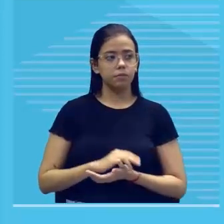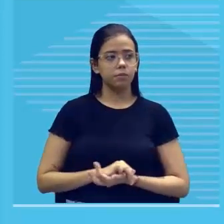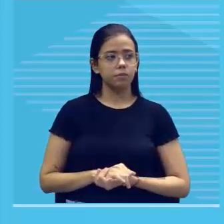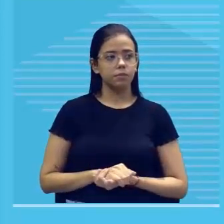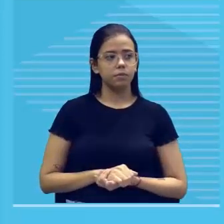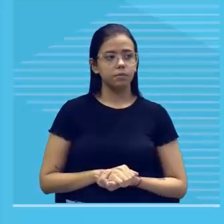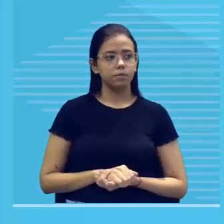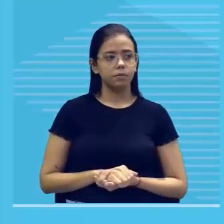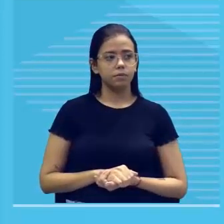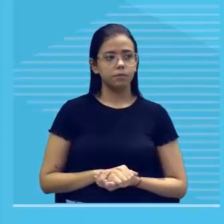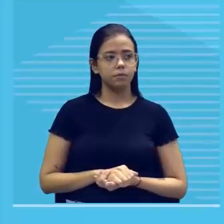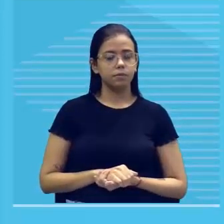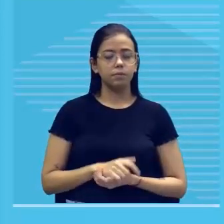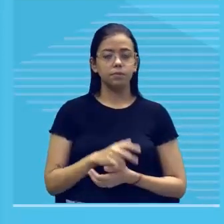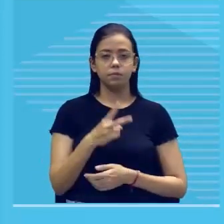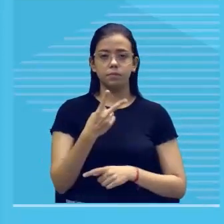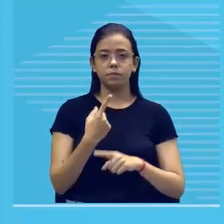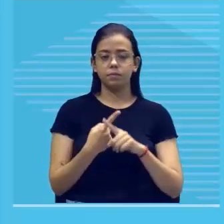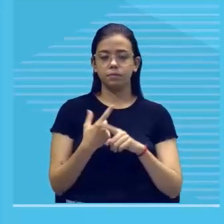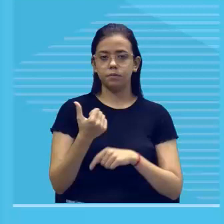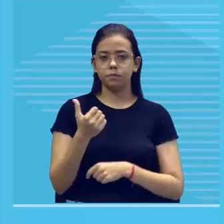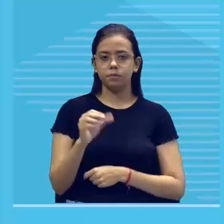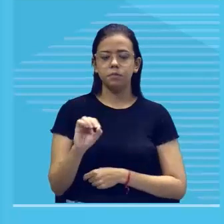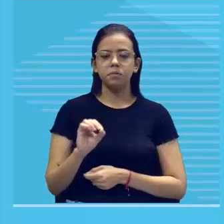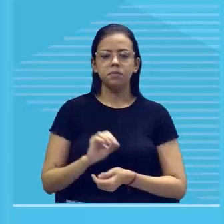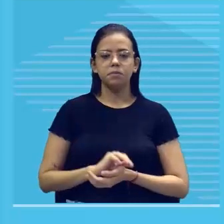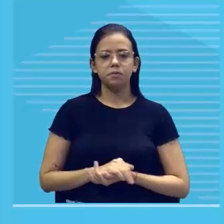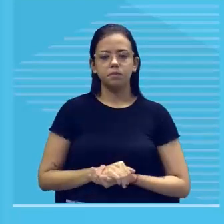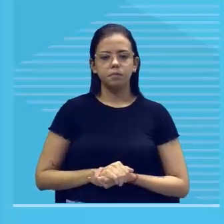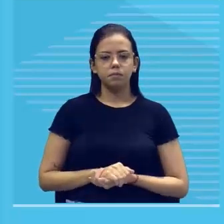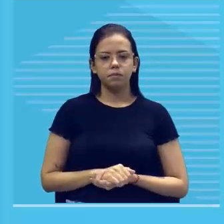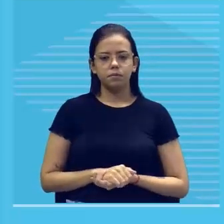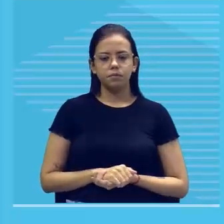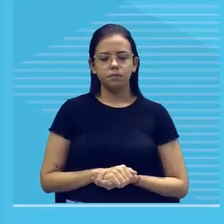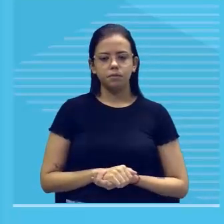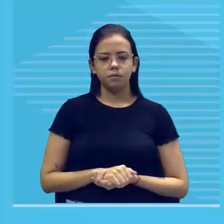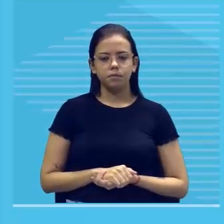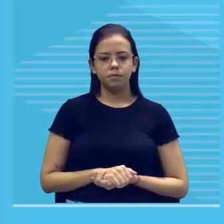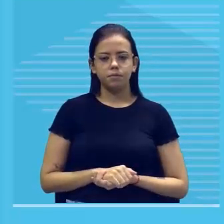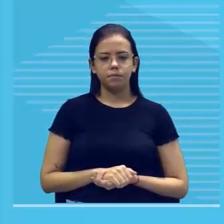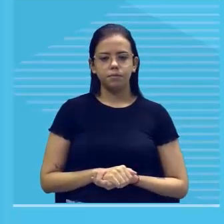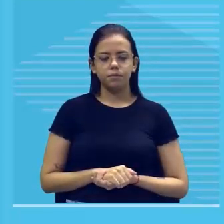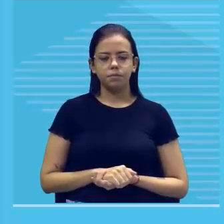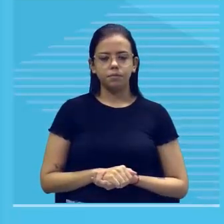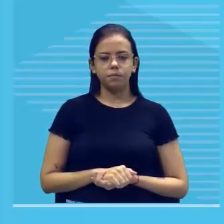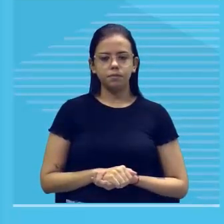é igual a duas vezes 10 bom né